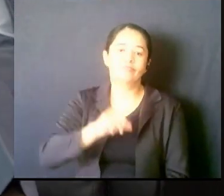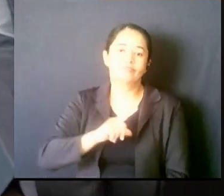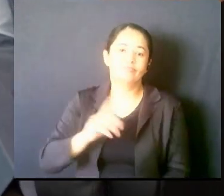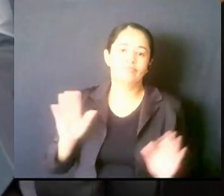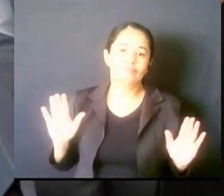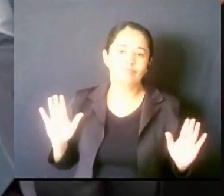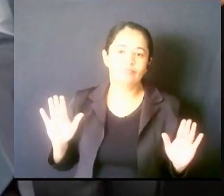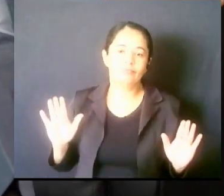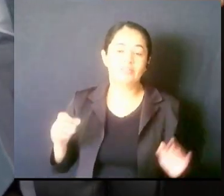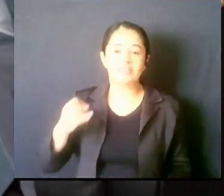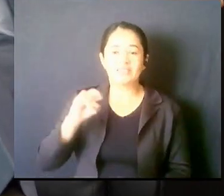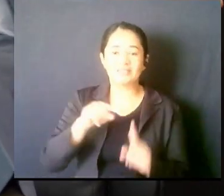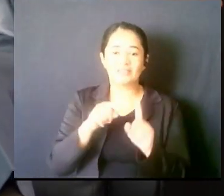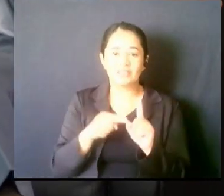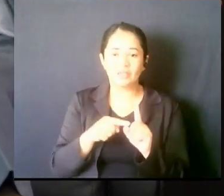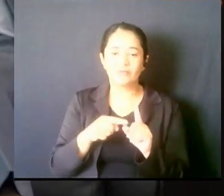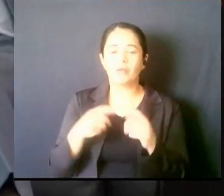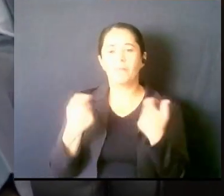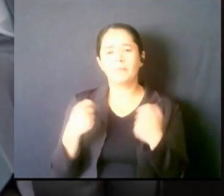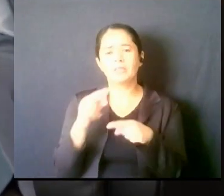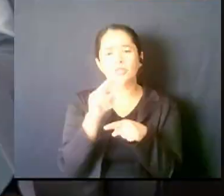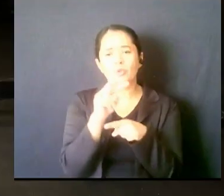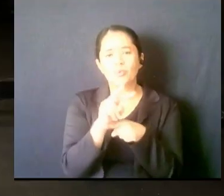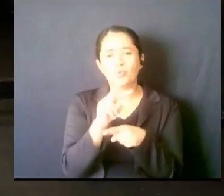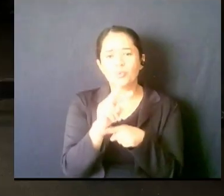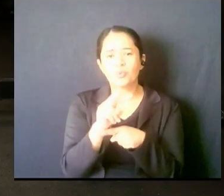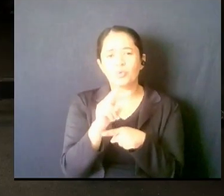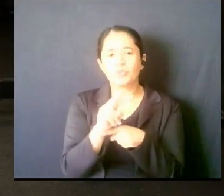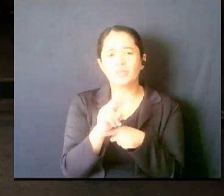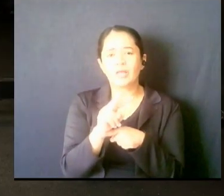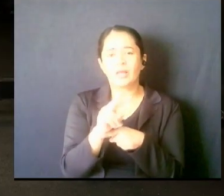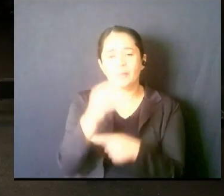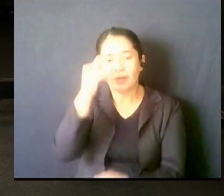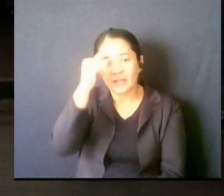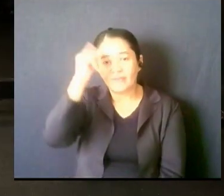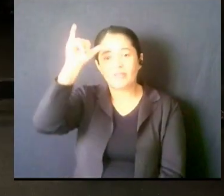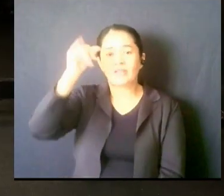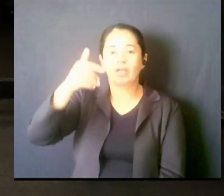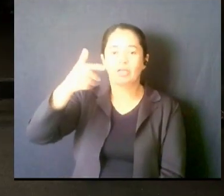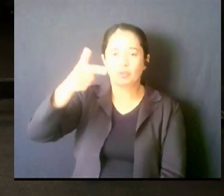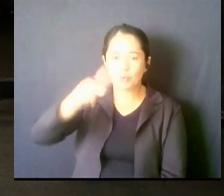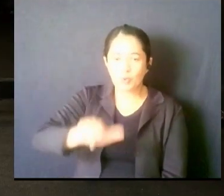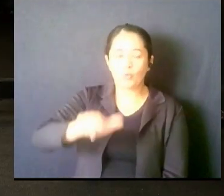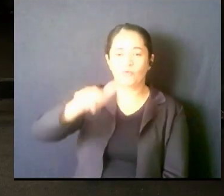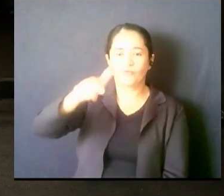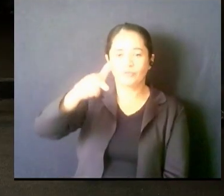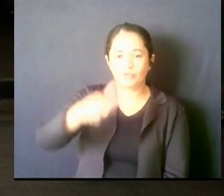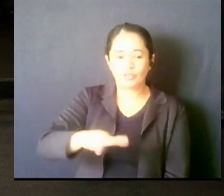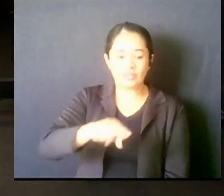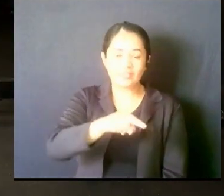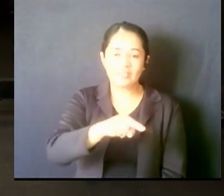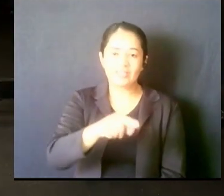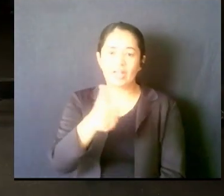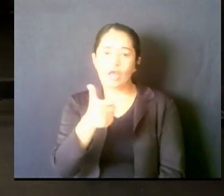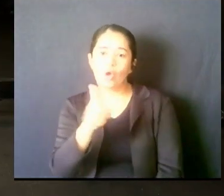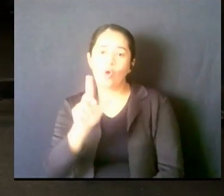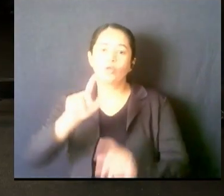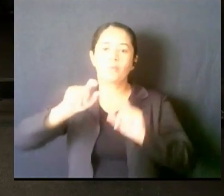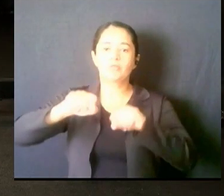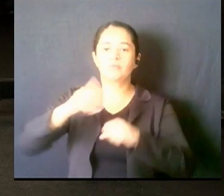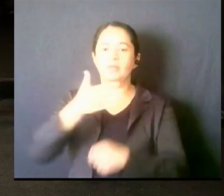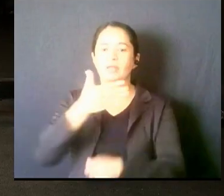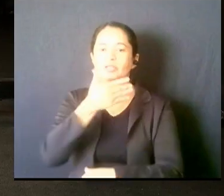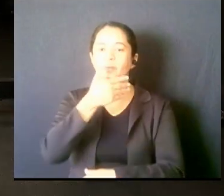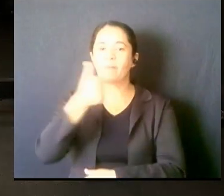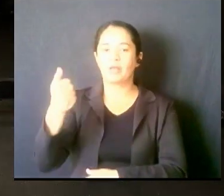precisa cuidar dessa gravidez para que ela não aconteça de novo, para que a pessoa possa ter uma outra possibilidade de futuro. Mas antes mesmo de engravidar, a